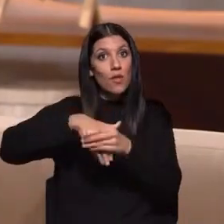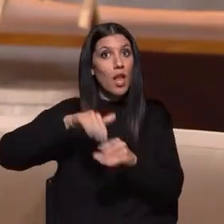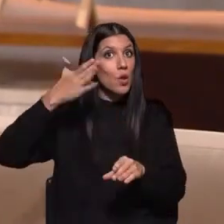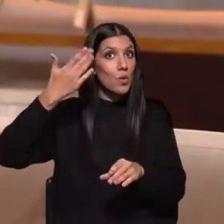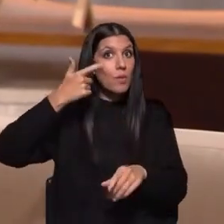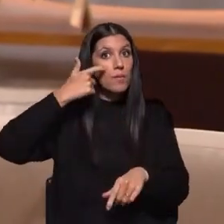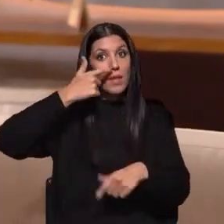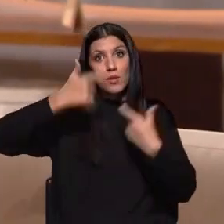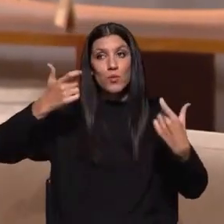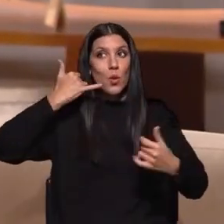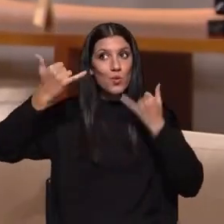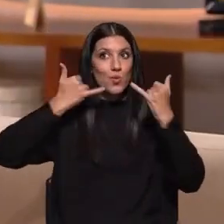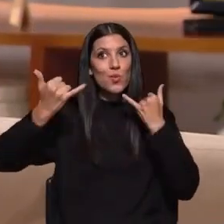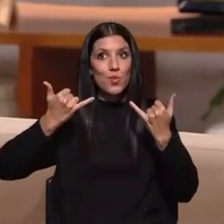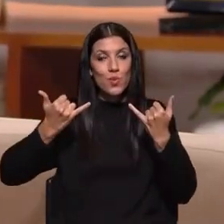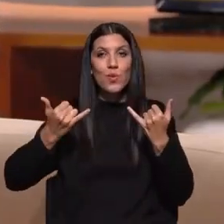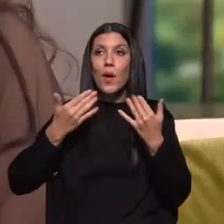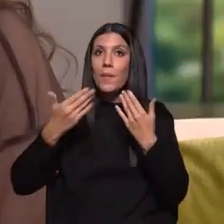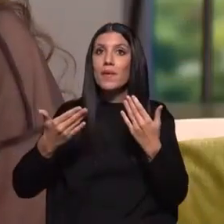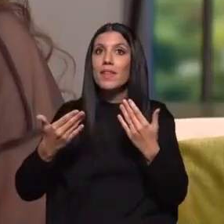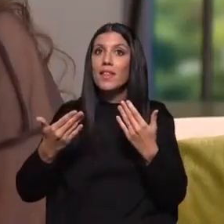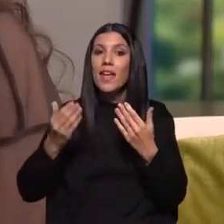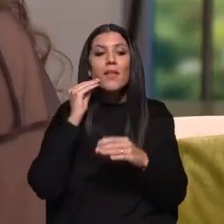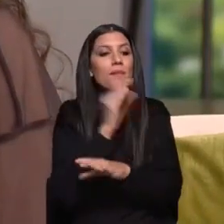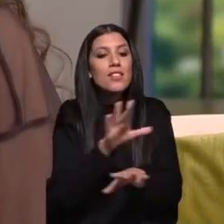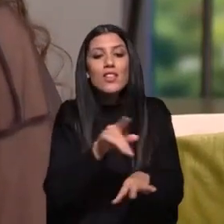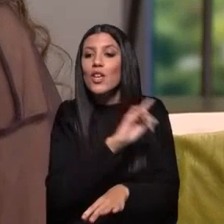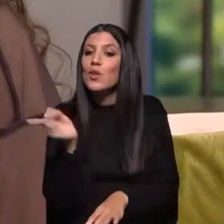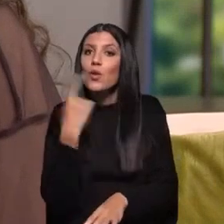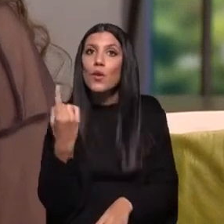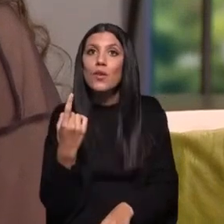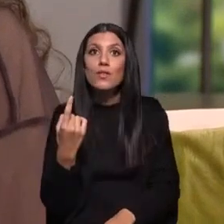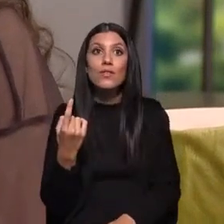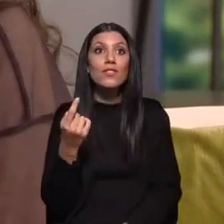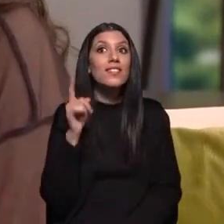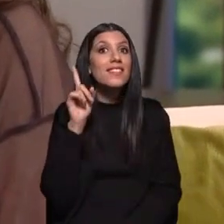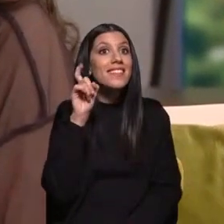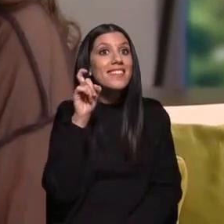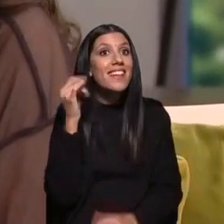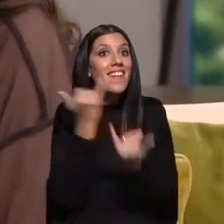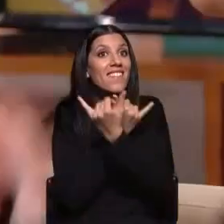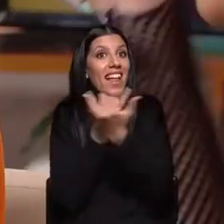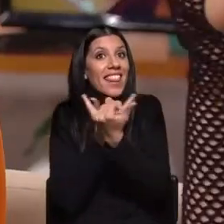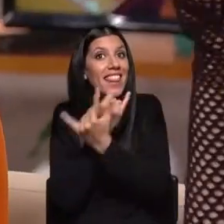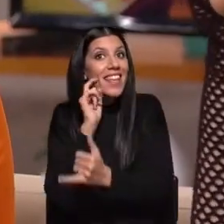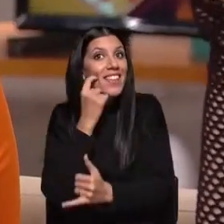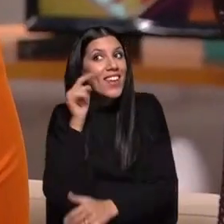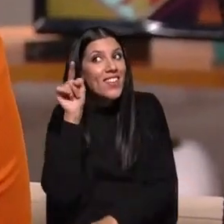público e isso também diz muito. Muito obrigada, Beatriz. Beijinhos a todos, muito está obrigada. Bem? E olha, Beatriz, feliz Páscoa para ti!